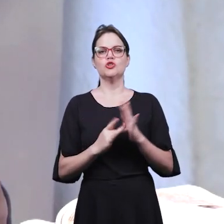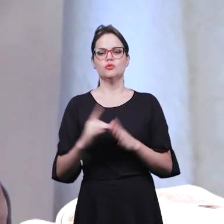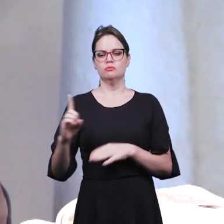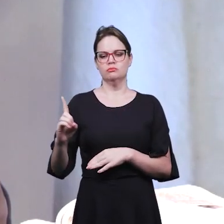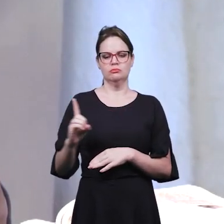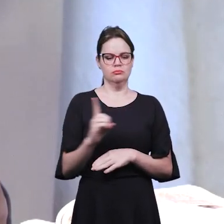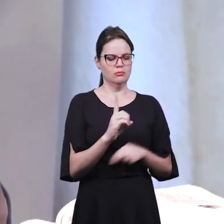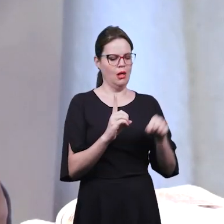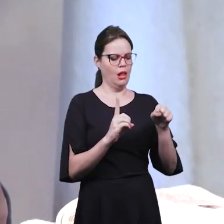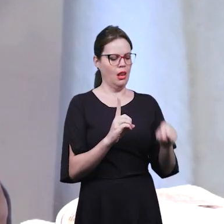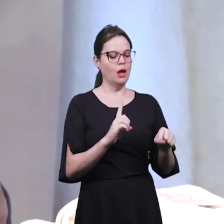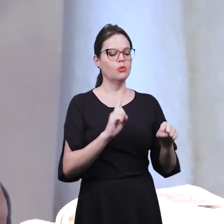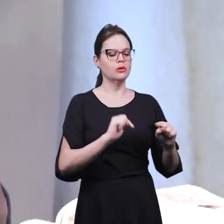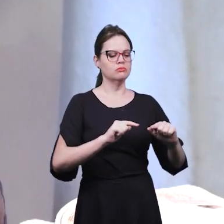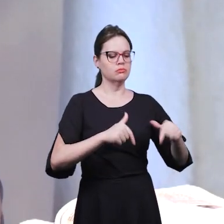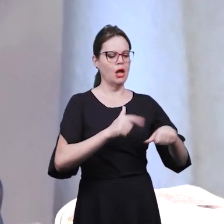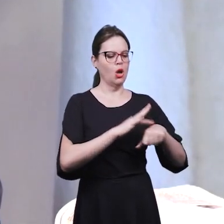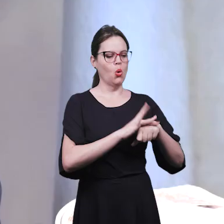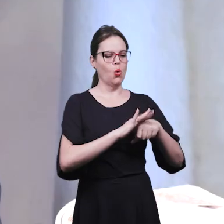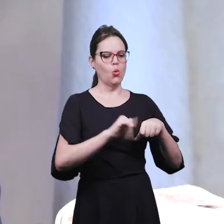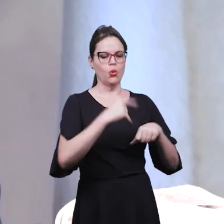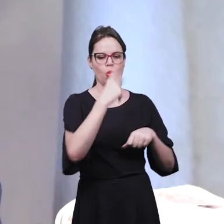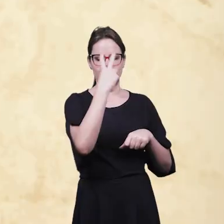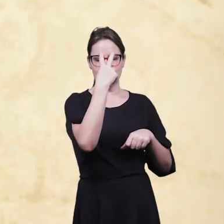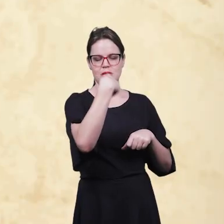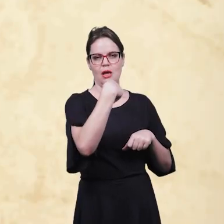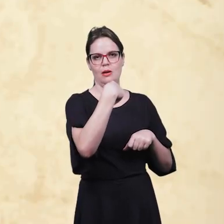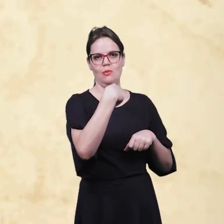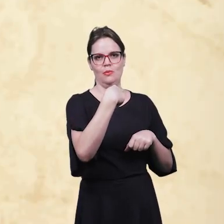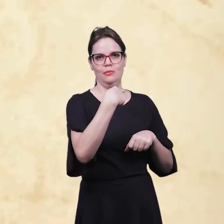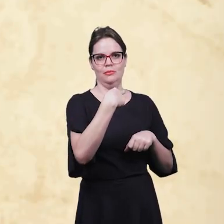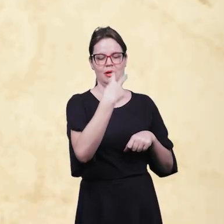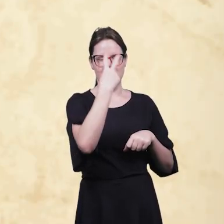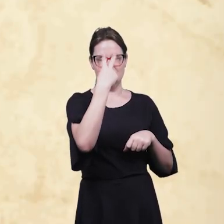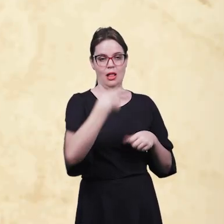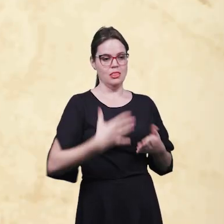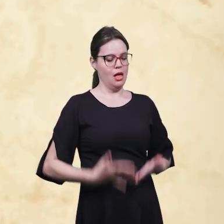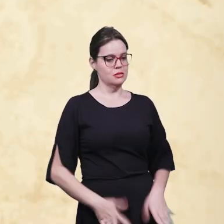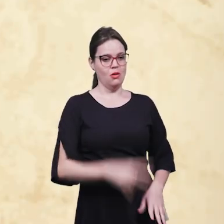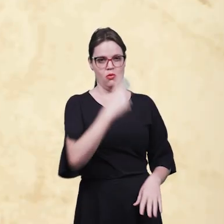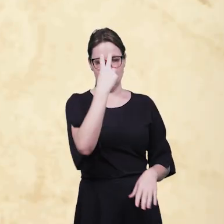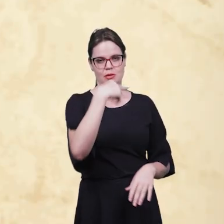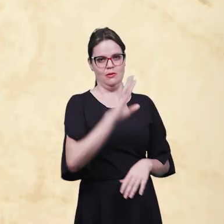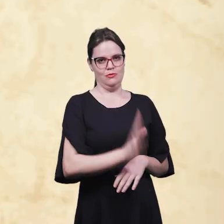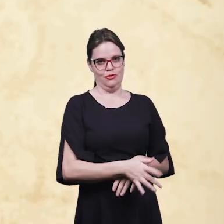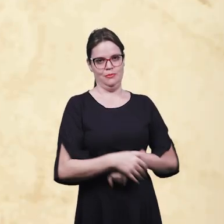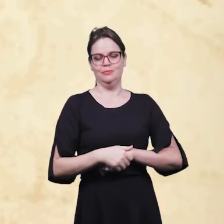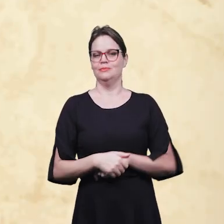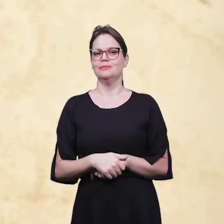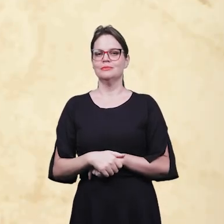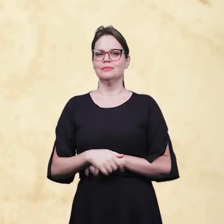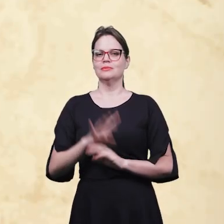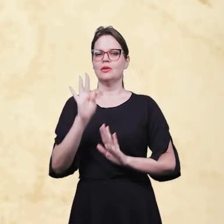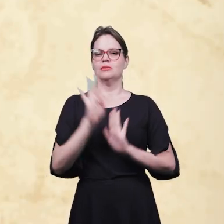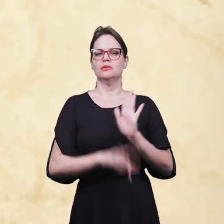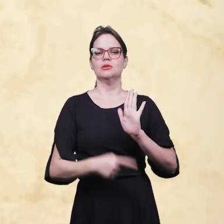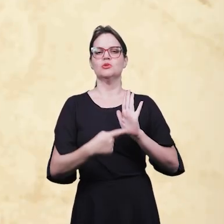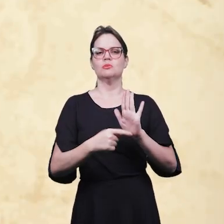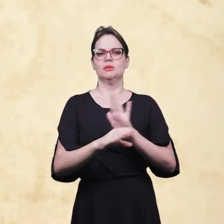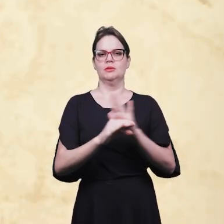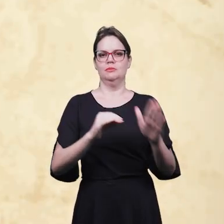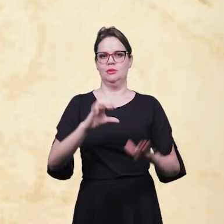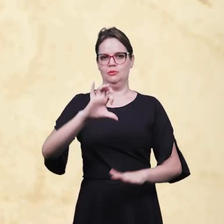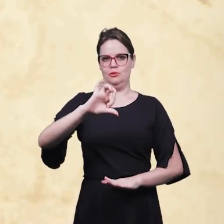de um cego de nascença. É muito interessante esse texto e essa história bíblica, né? Diz aqui o texto em João 9, a partir do